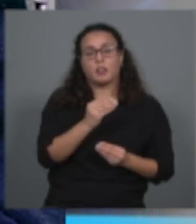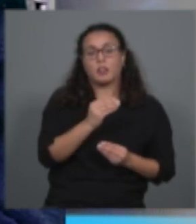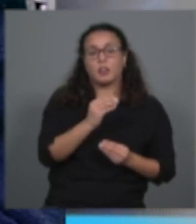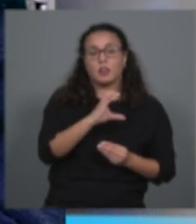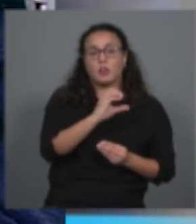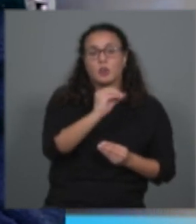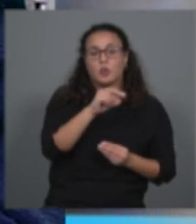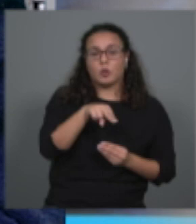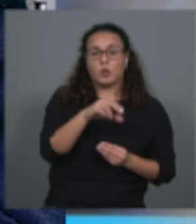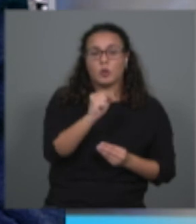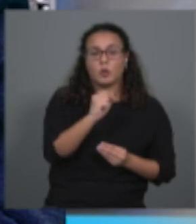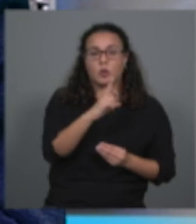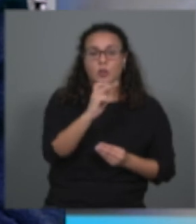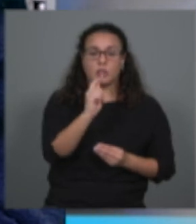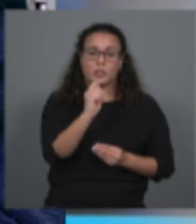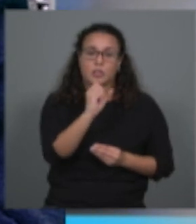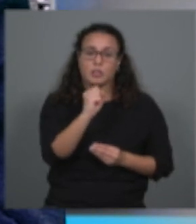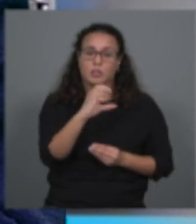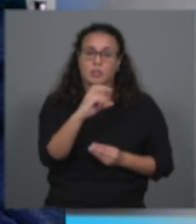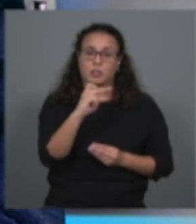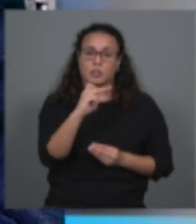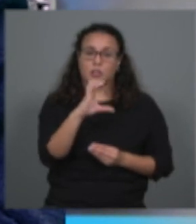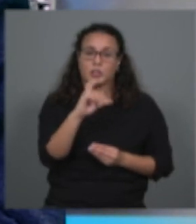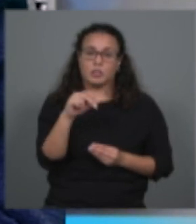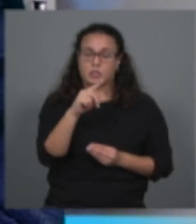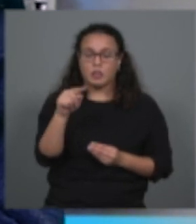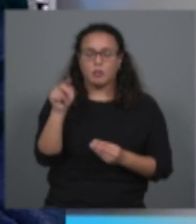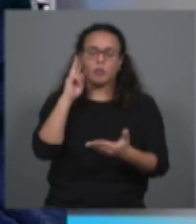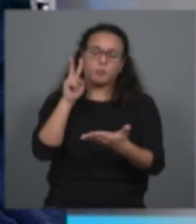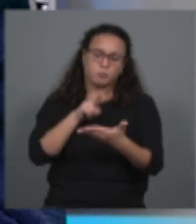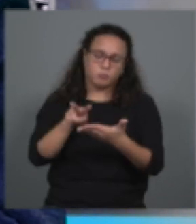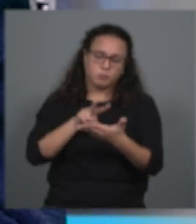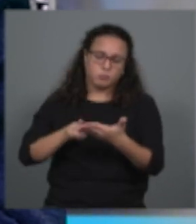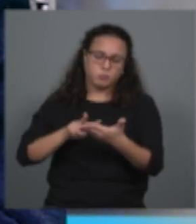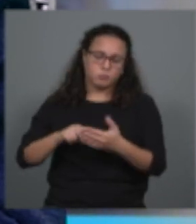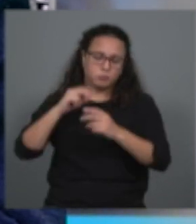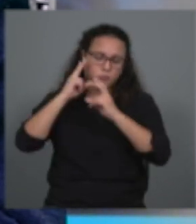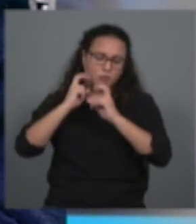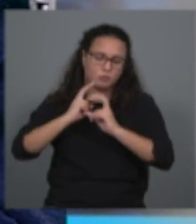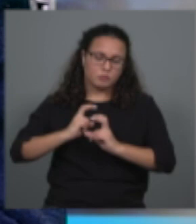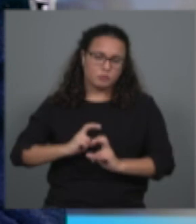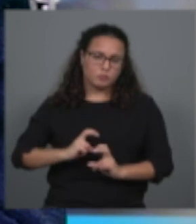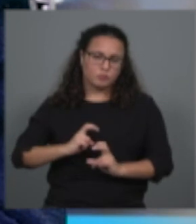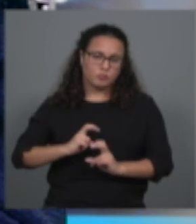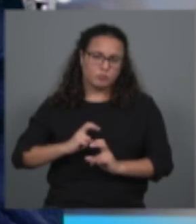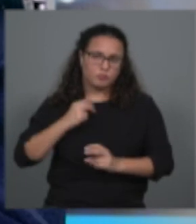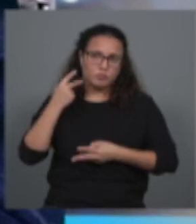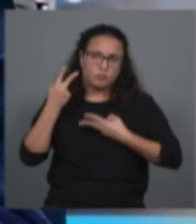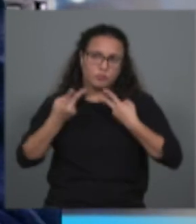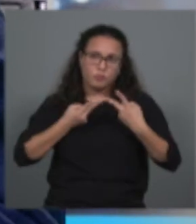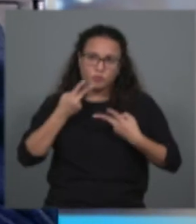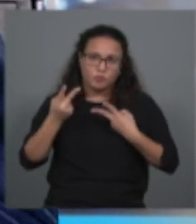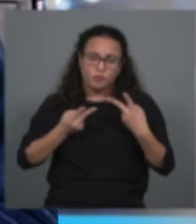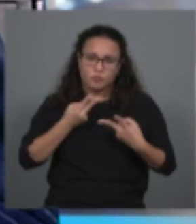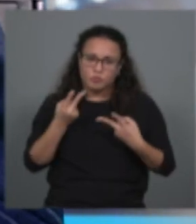modo, é agora visto, analisado e ou poderá